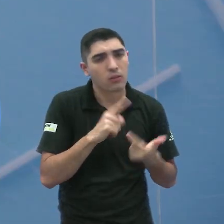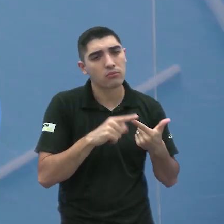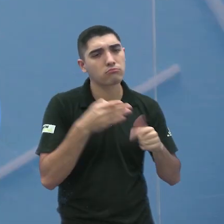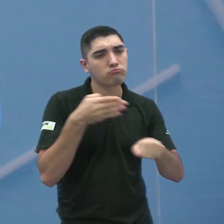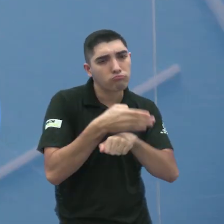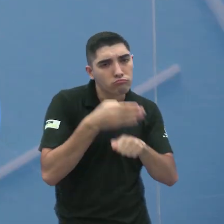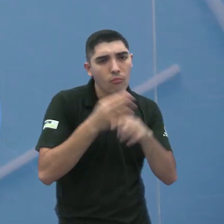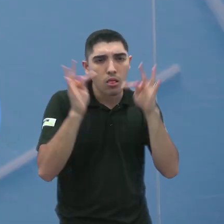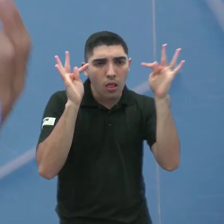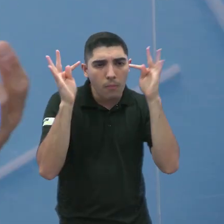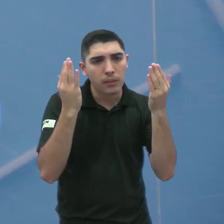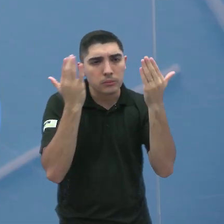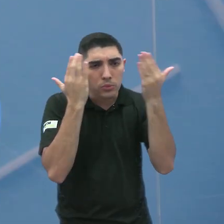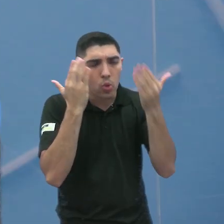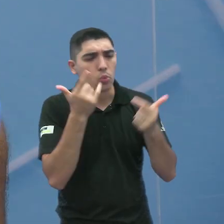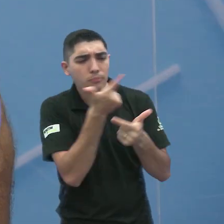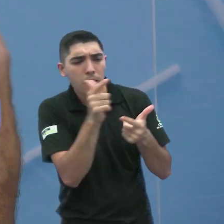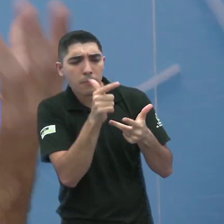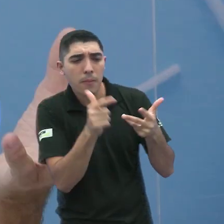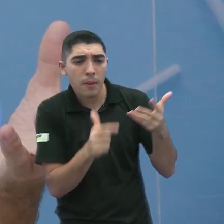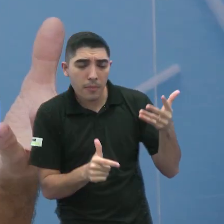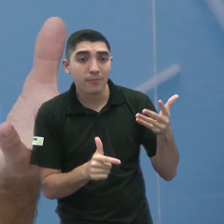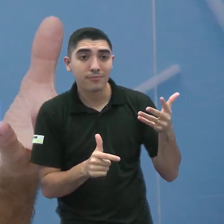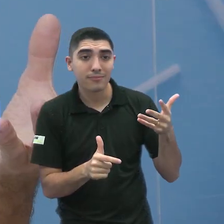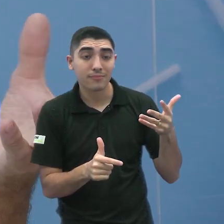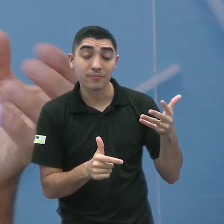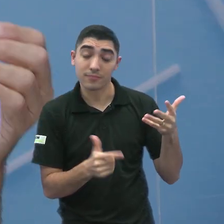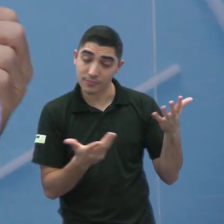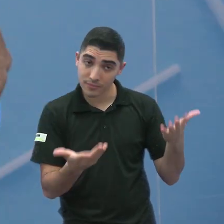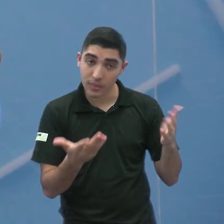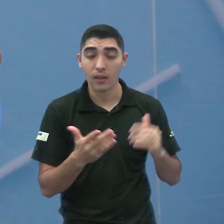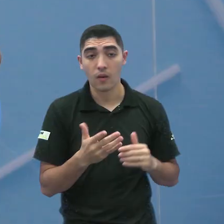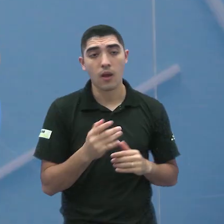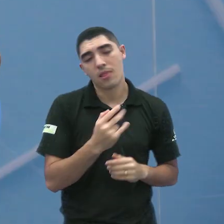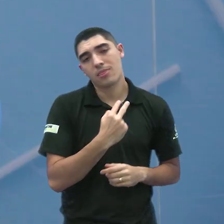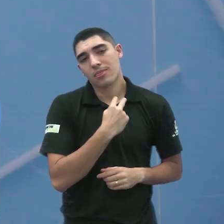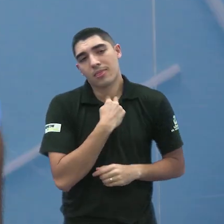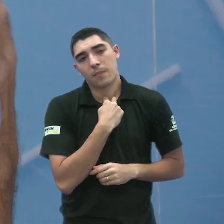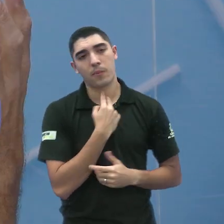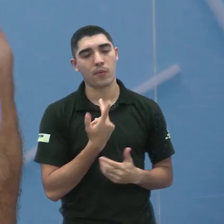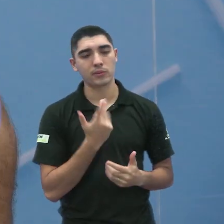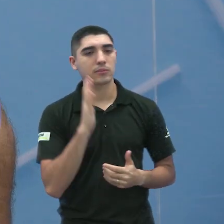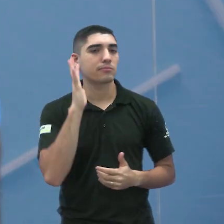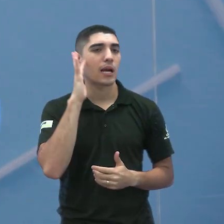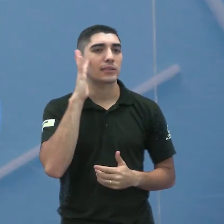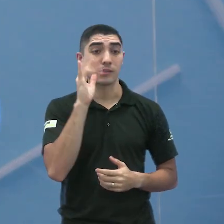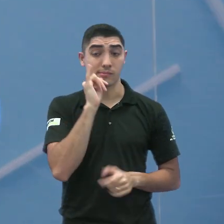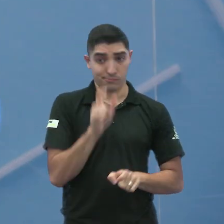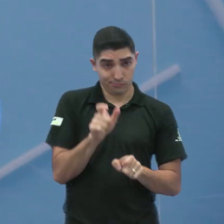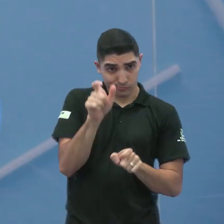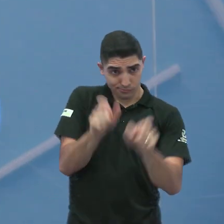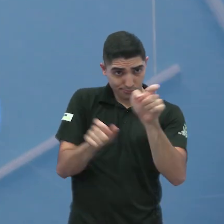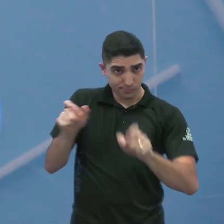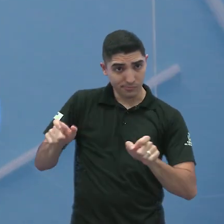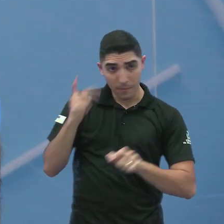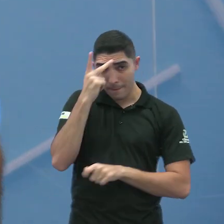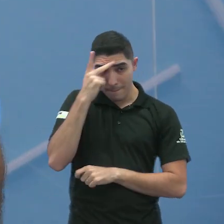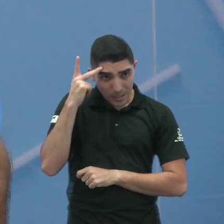outras coisas que ampliam a atenção a ser dada. A gente não pode esperar que nós